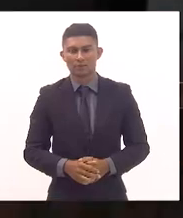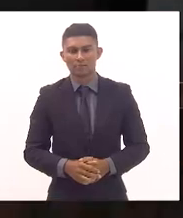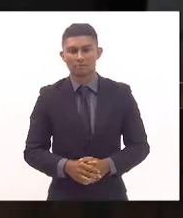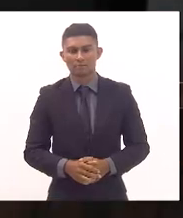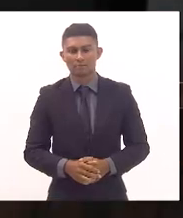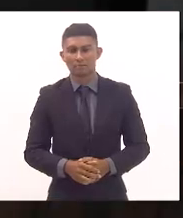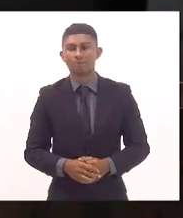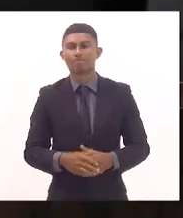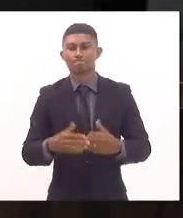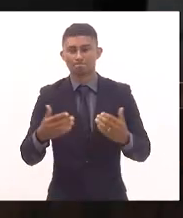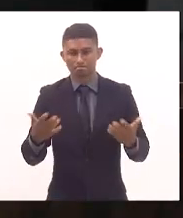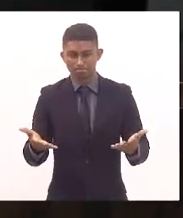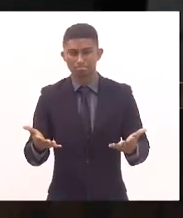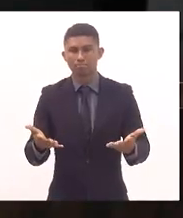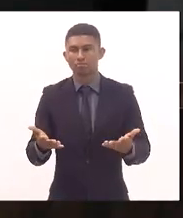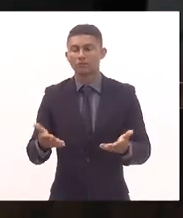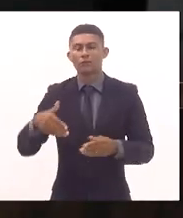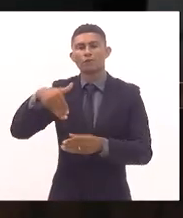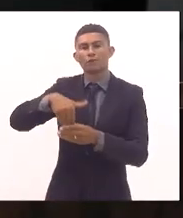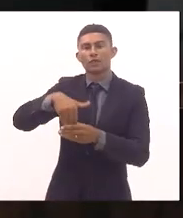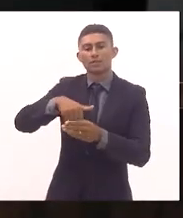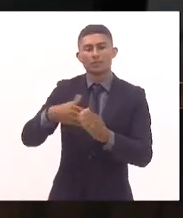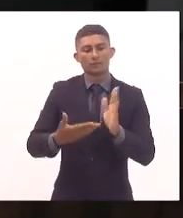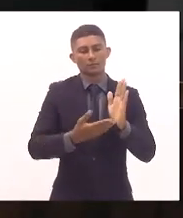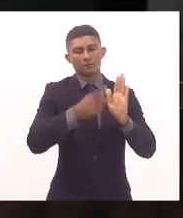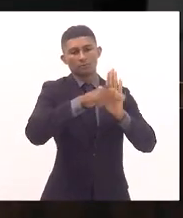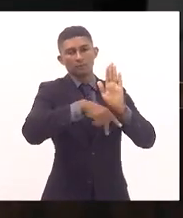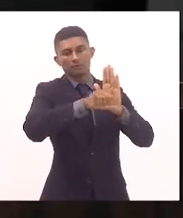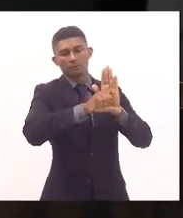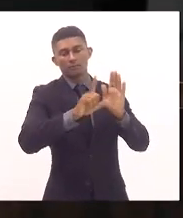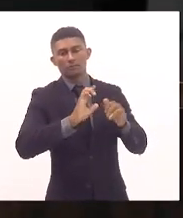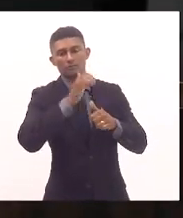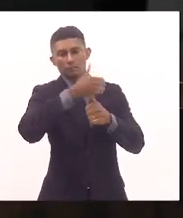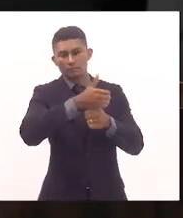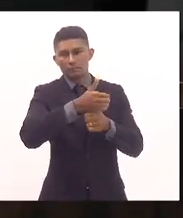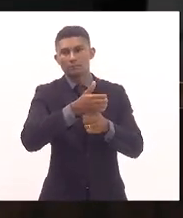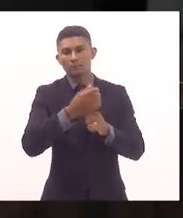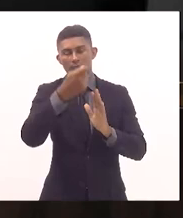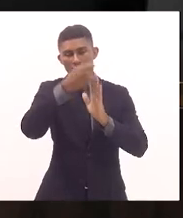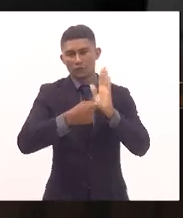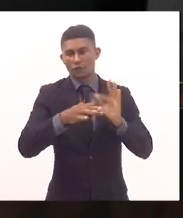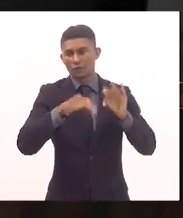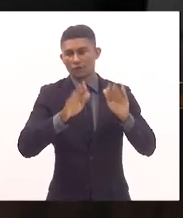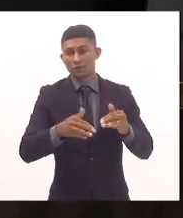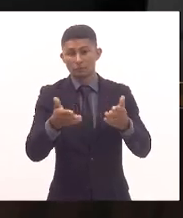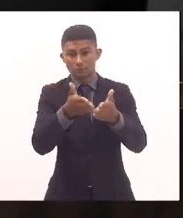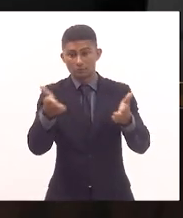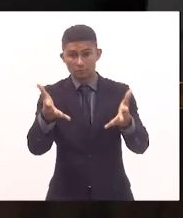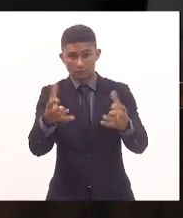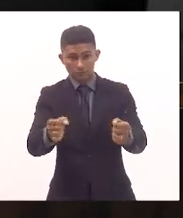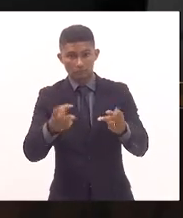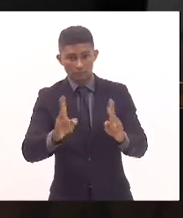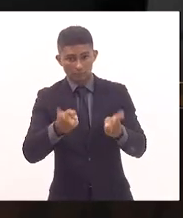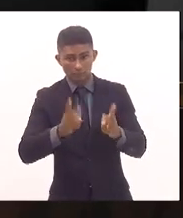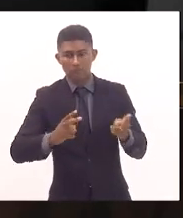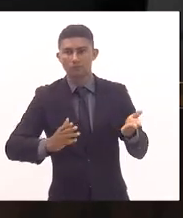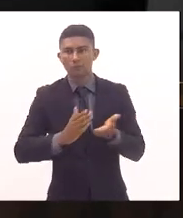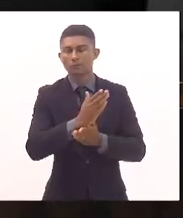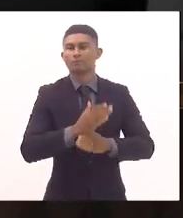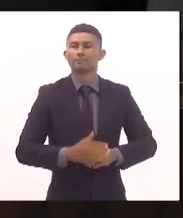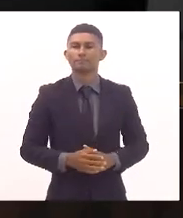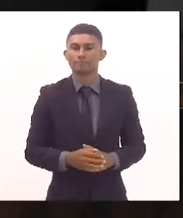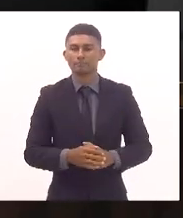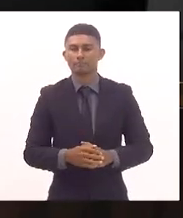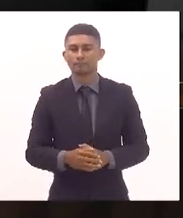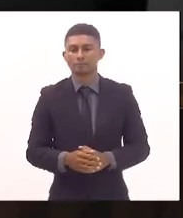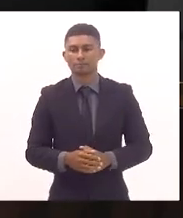Salvo os destaques, em votação substitutivo, conforme a final de redação que a presidência defere. Se os que aprovam, a permanência como estão, aprovado.